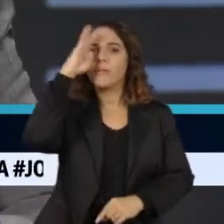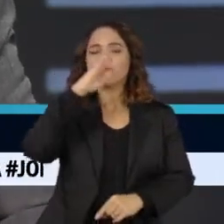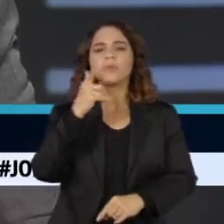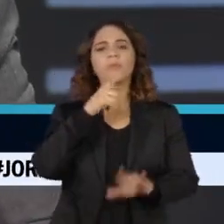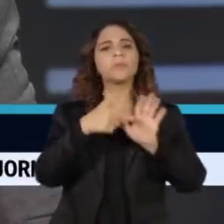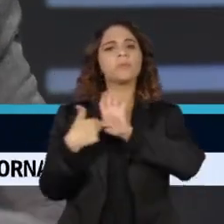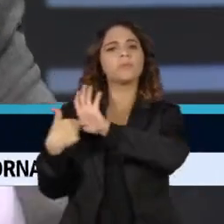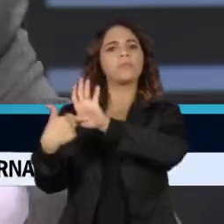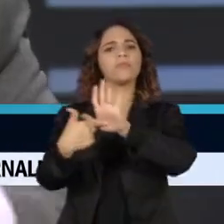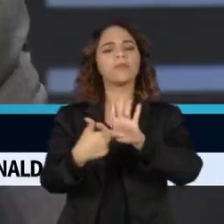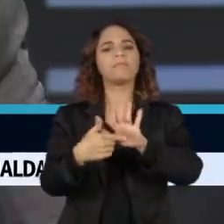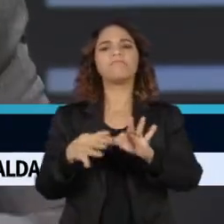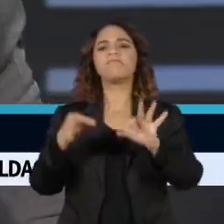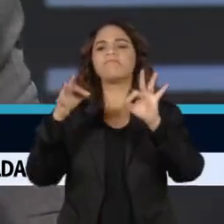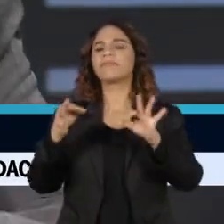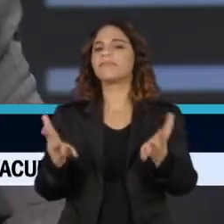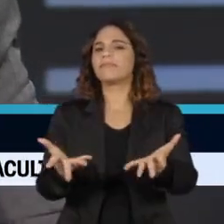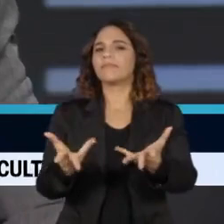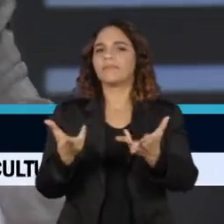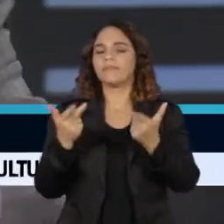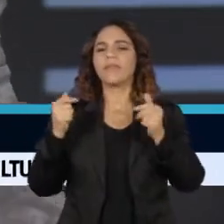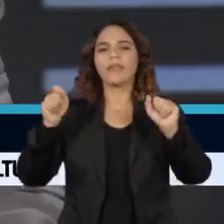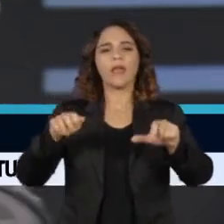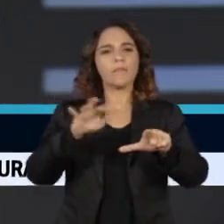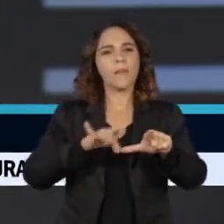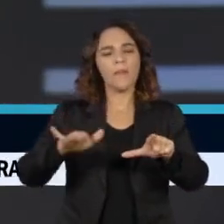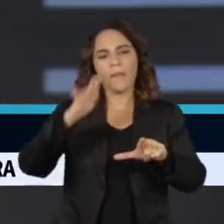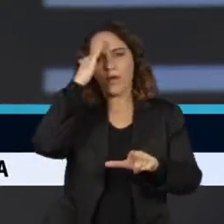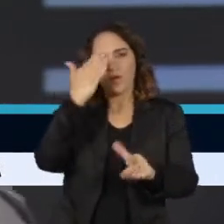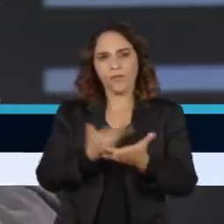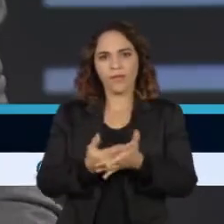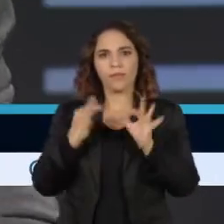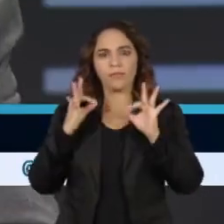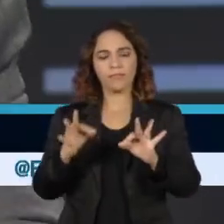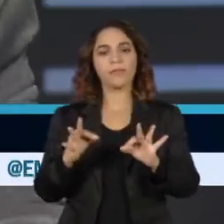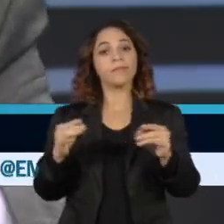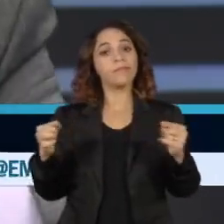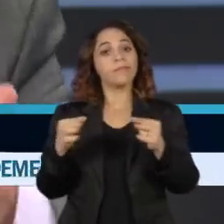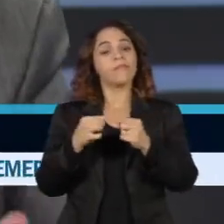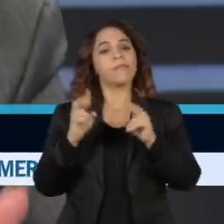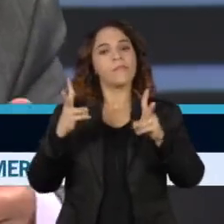ao mundo que nós temos um excelente sistema eleitoral, justamente no ano que